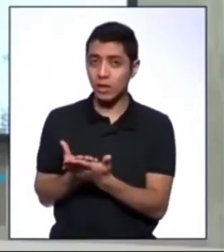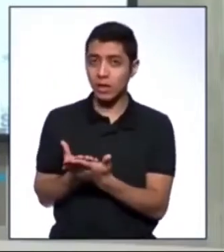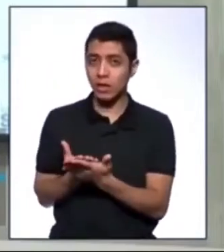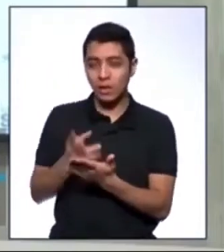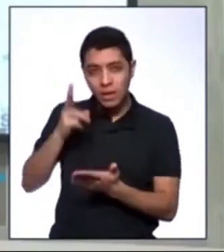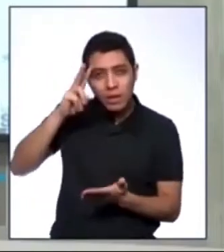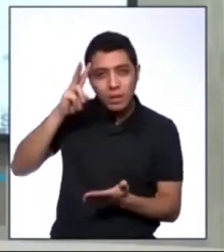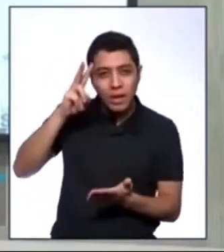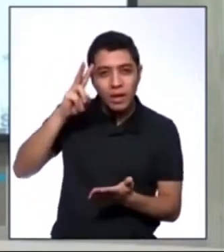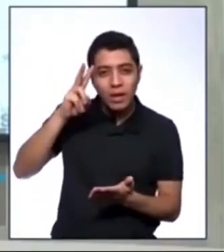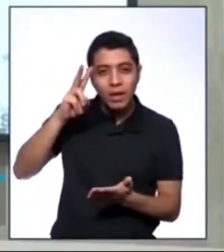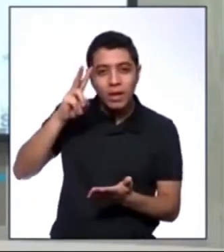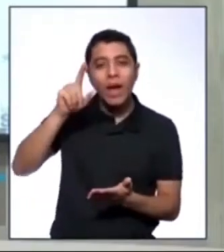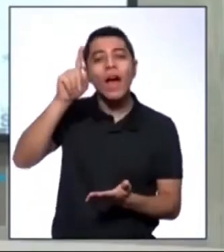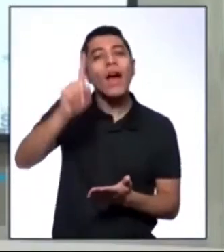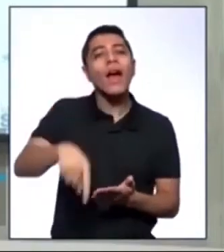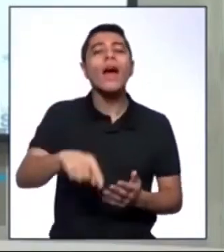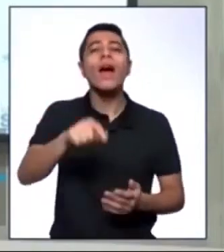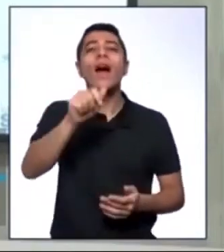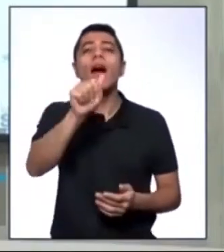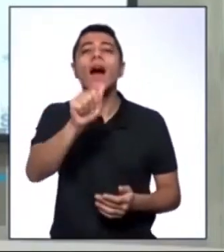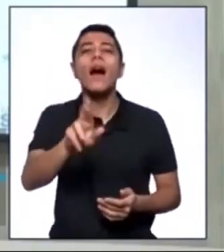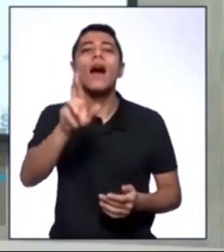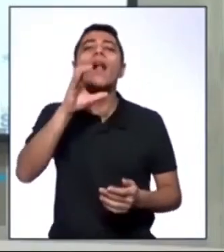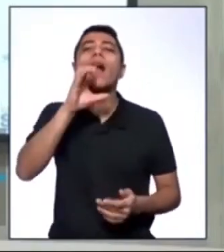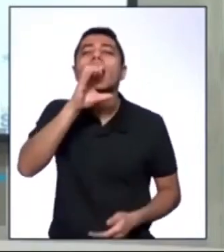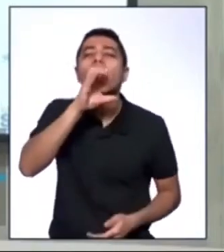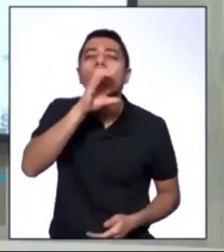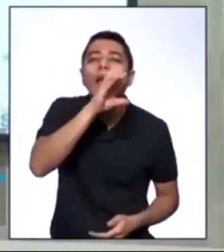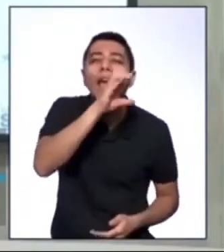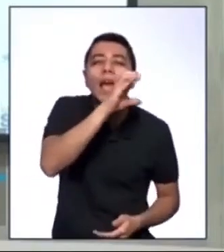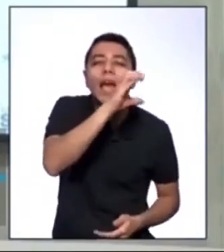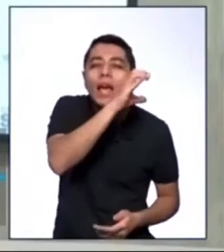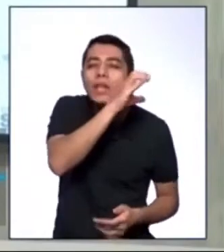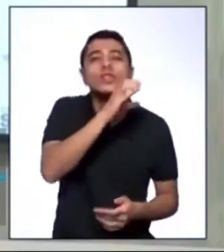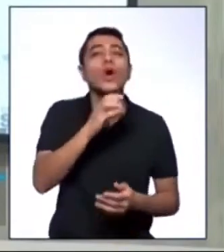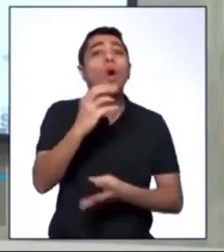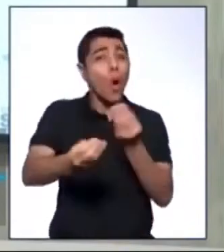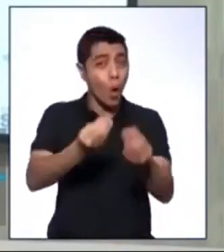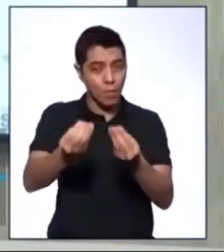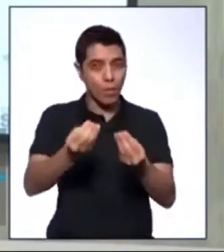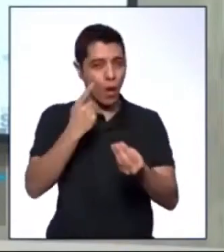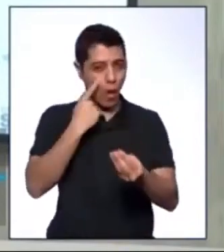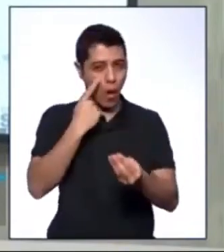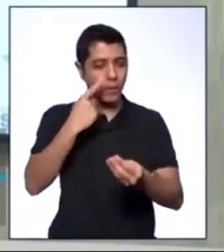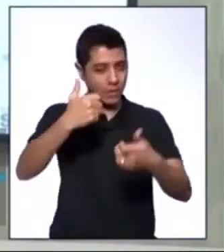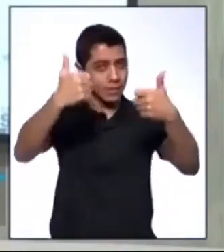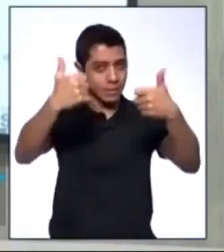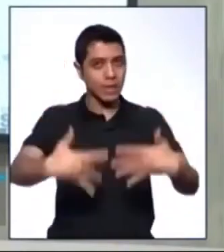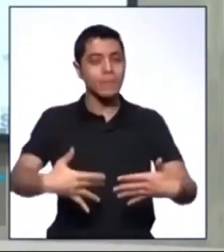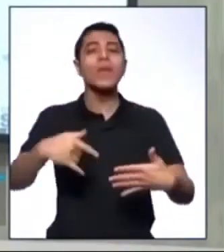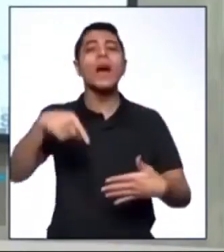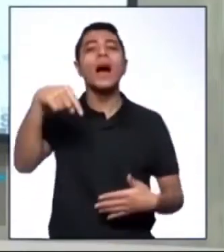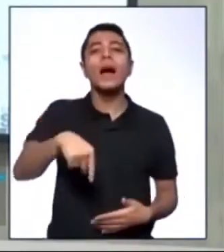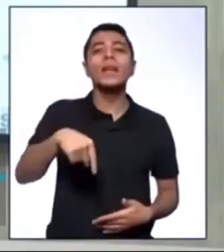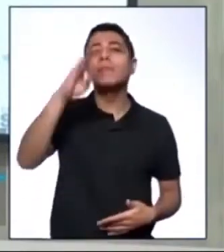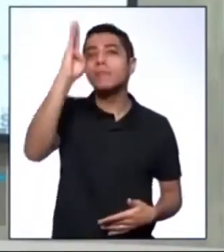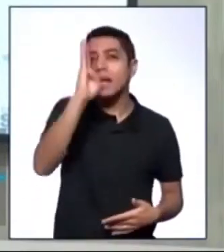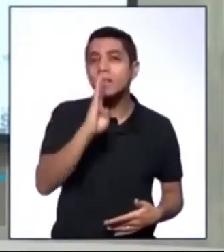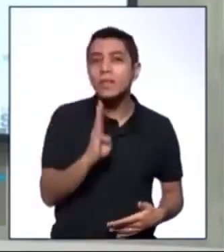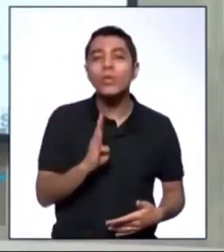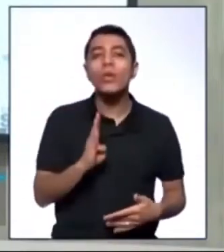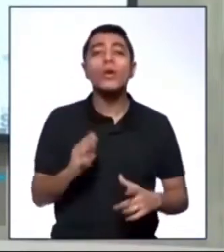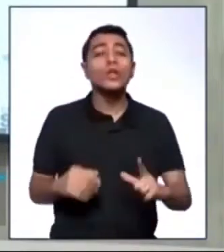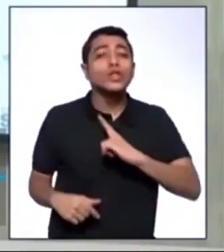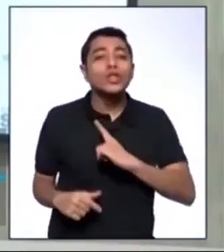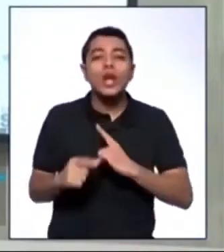e ascensão de ar quente. Ótimo, galera. No Brasil, onde nós temos umidade